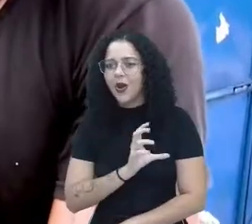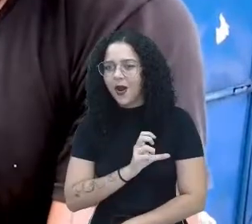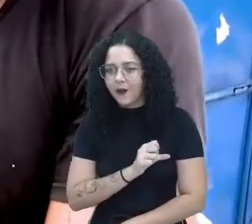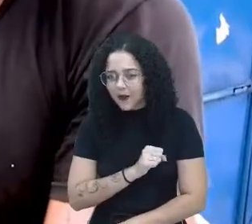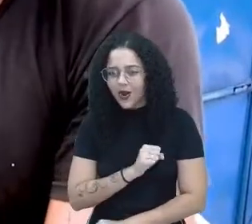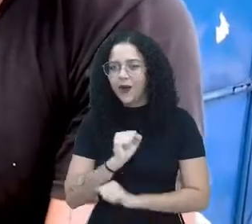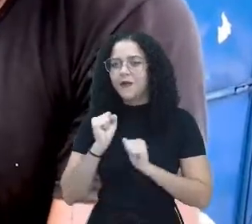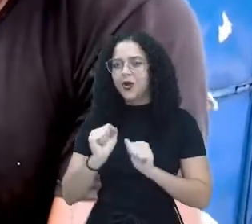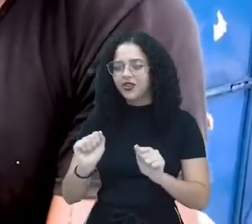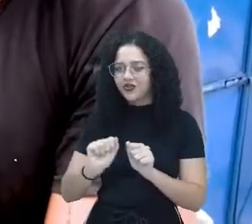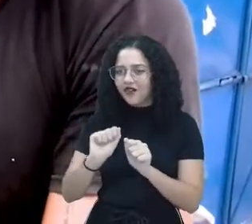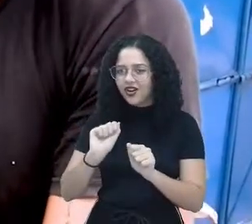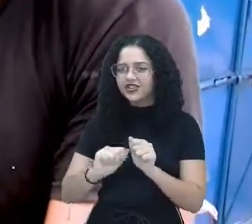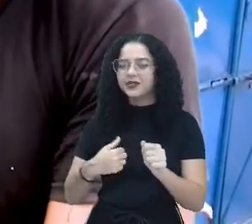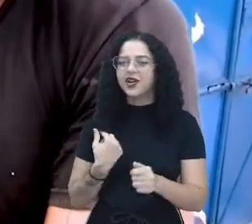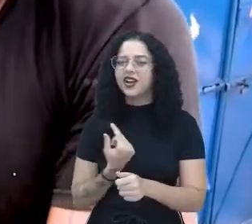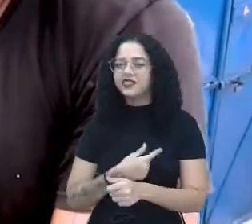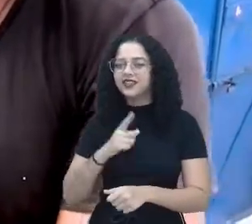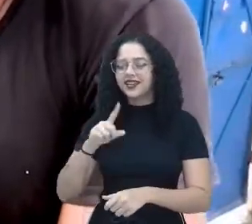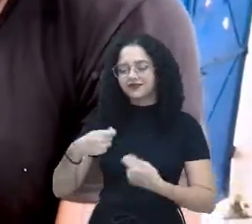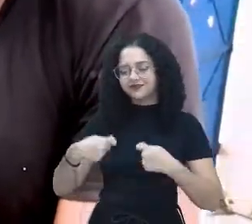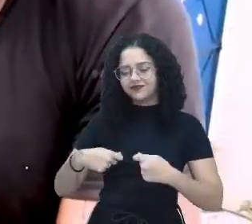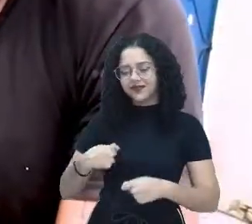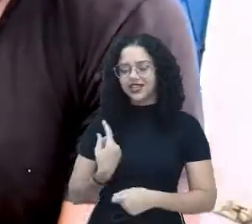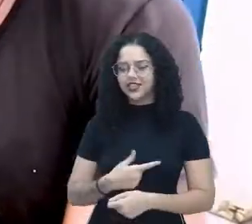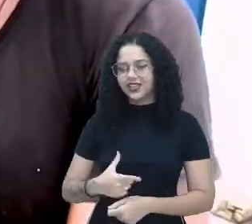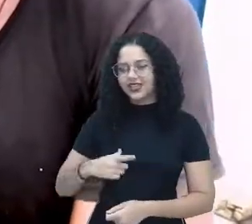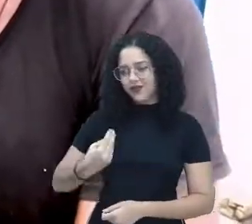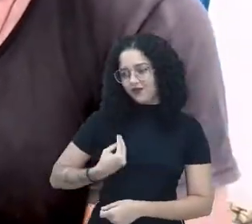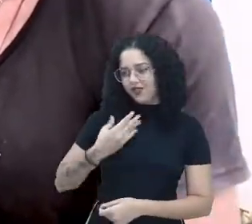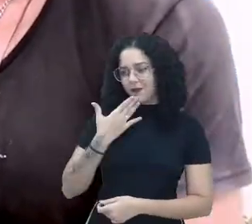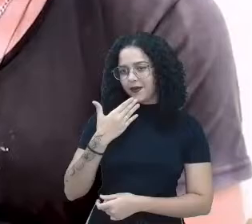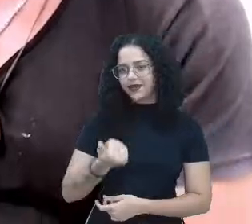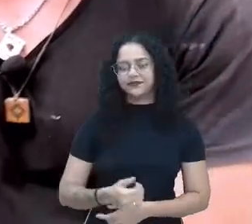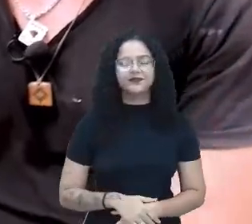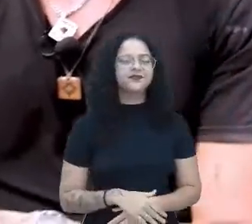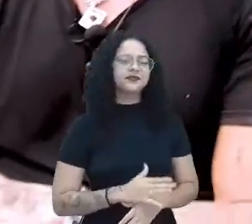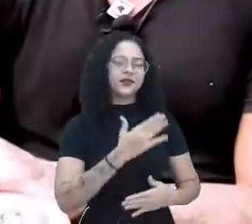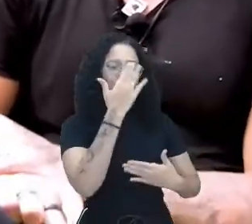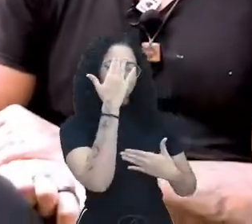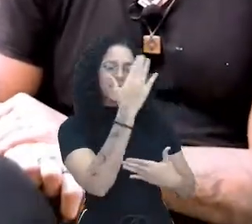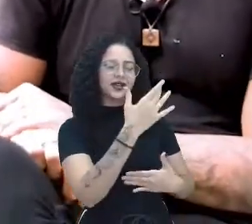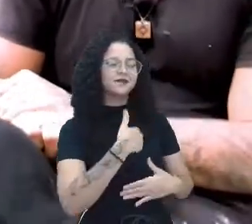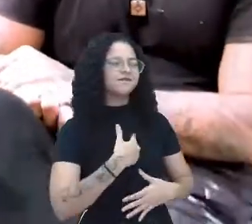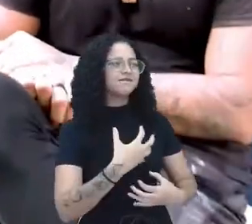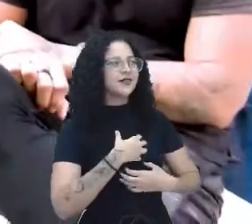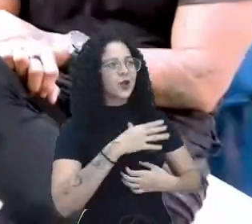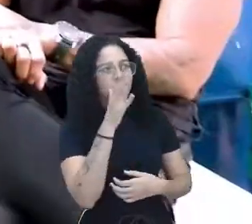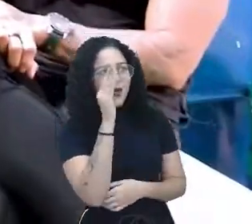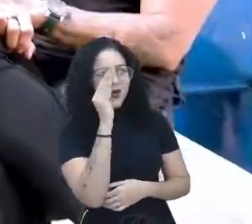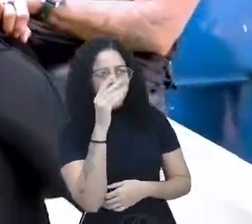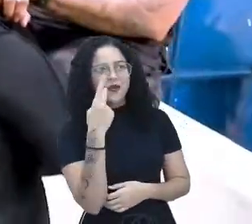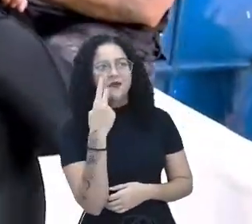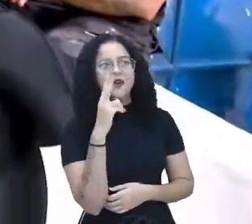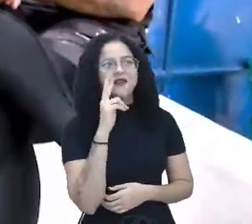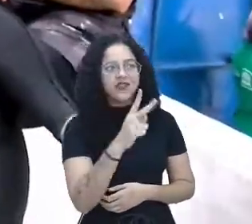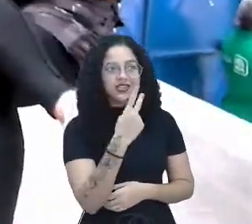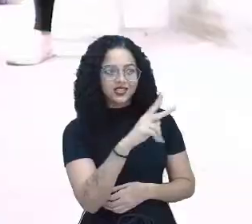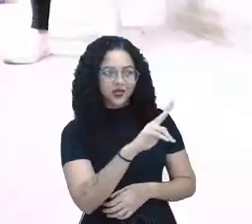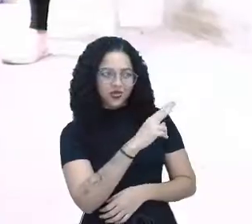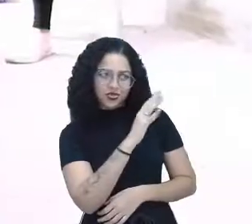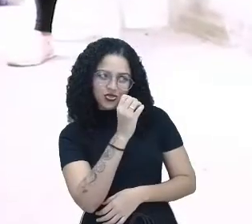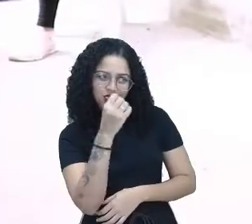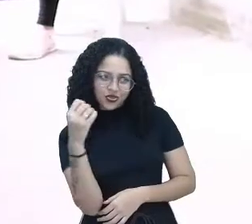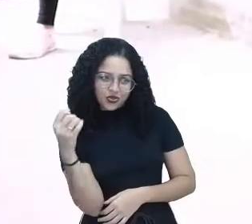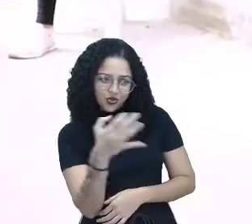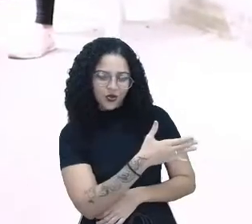pode fazer pela gente o que é necessário para a gente ter uma vida melhor. Ai, Rafa, obrigada demais. Estou curiosíssima para ver seu novo mural.